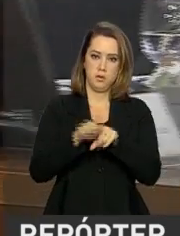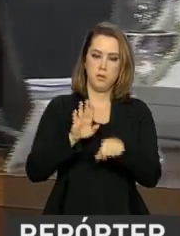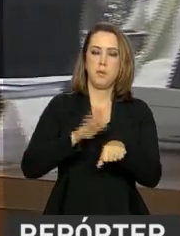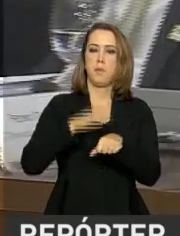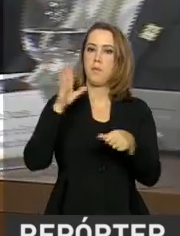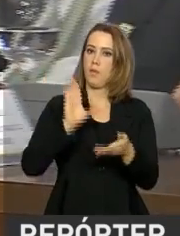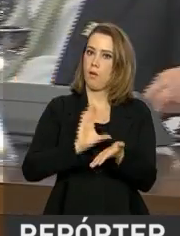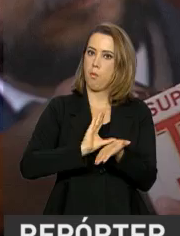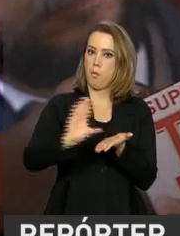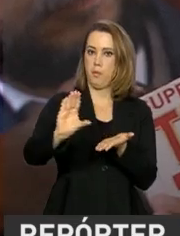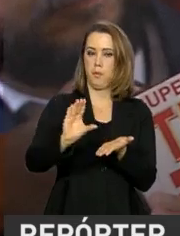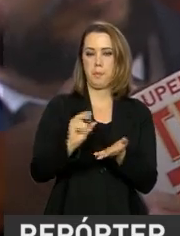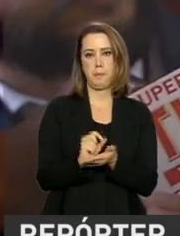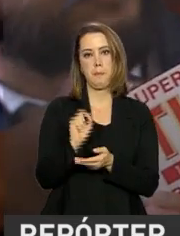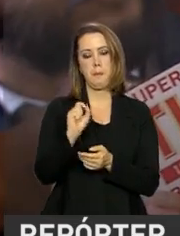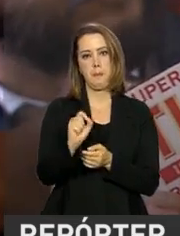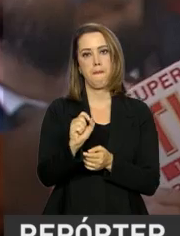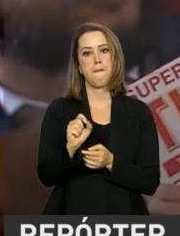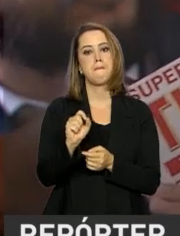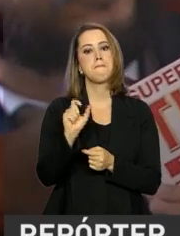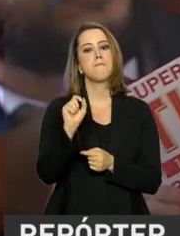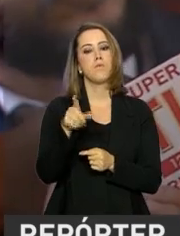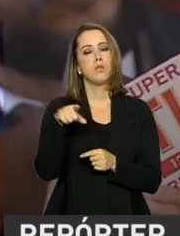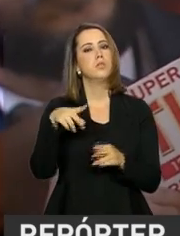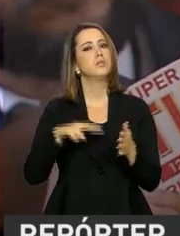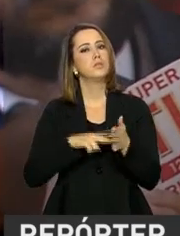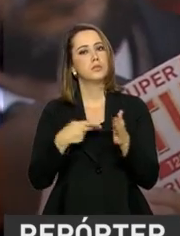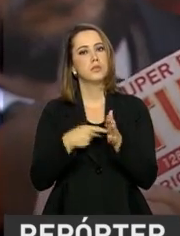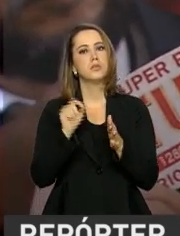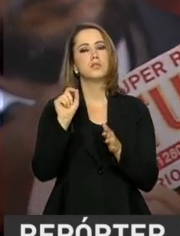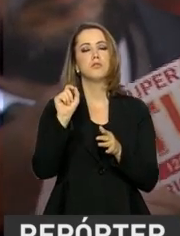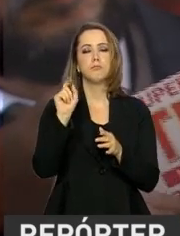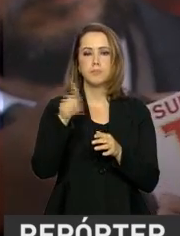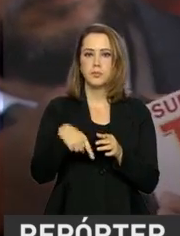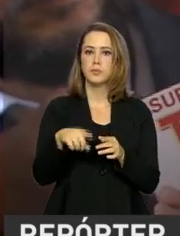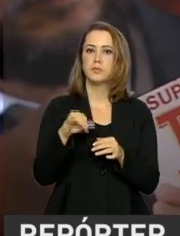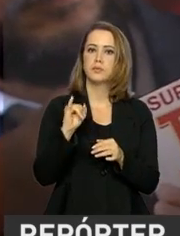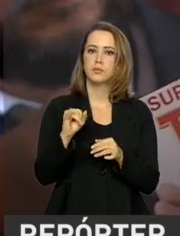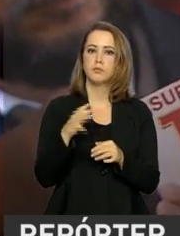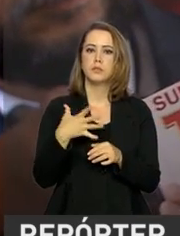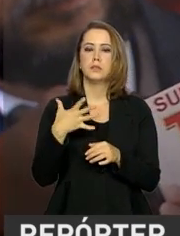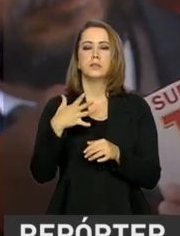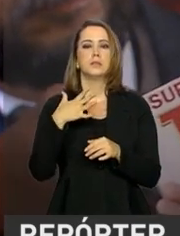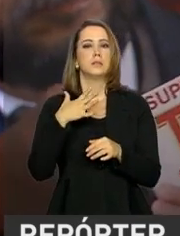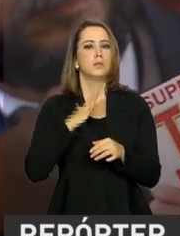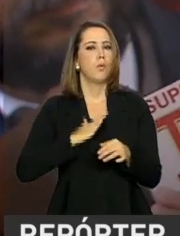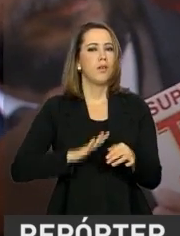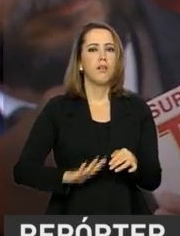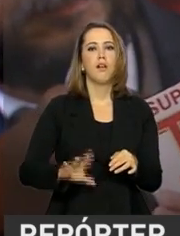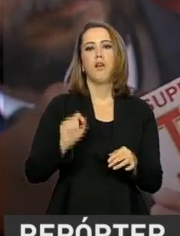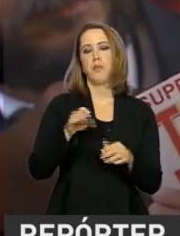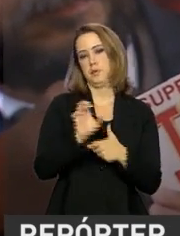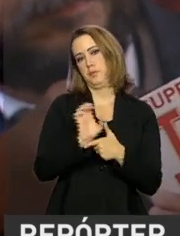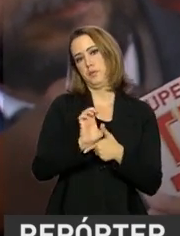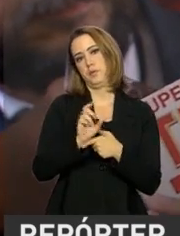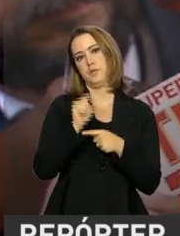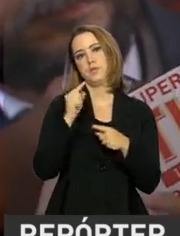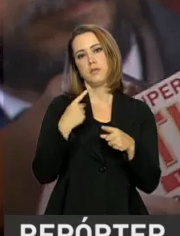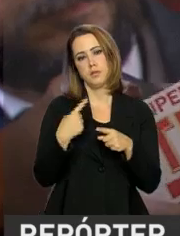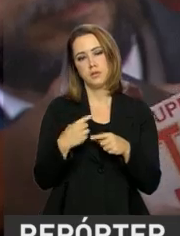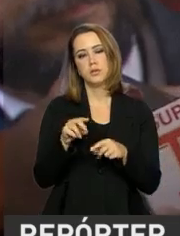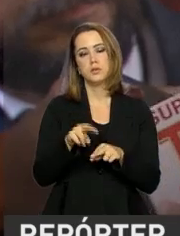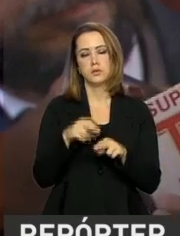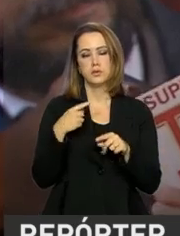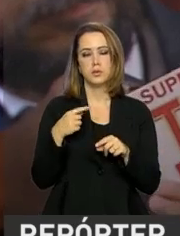maiores recursos isso significará sem dúvida um um alívio para os estados que poderão utilizar